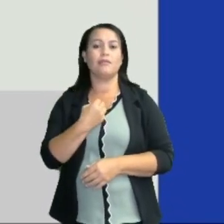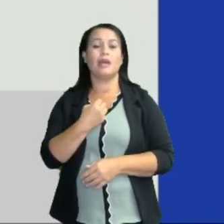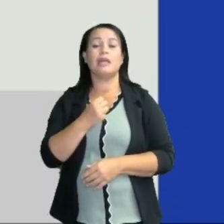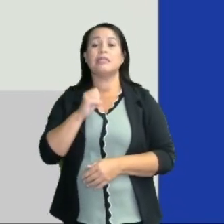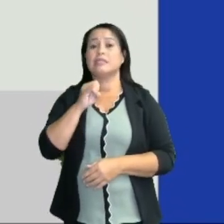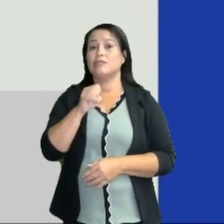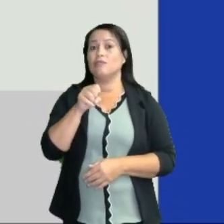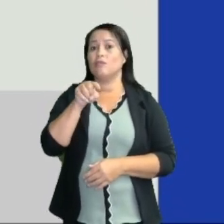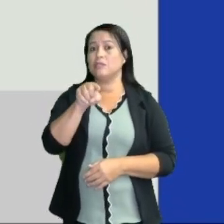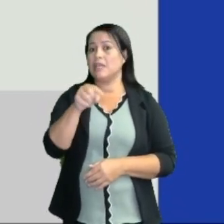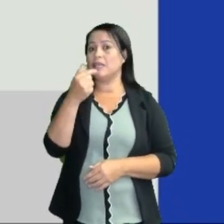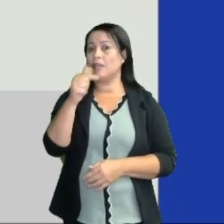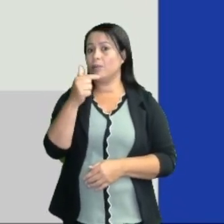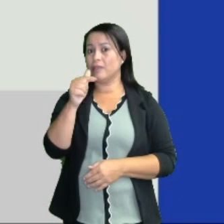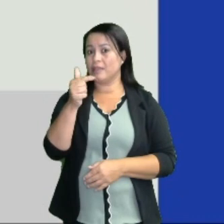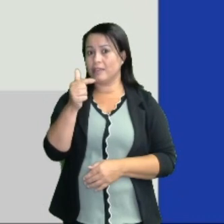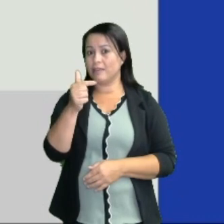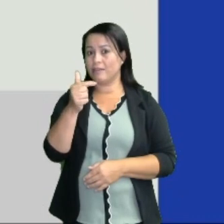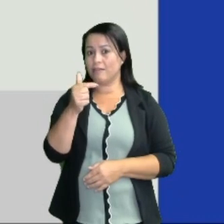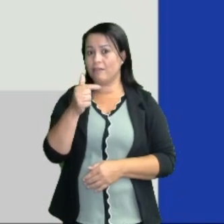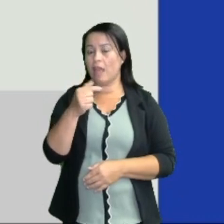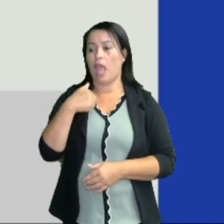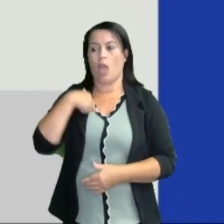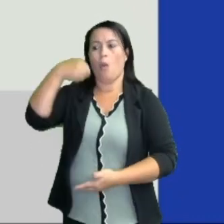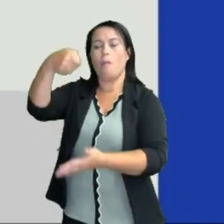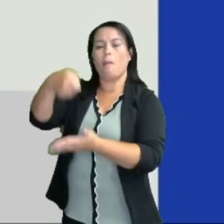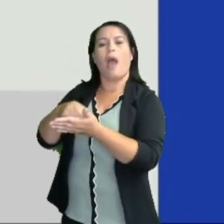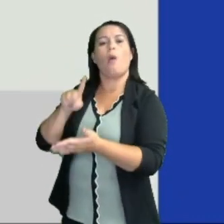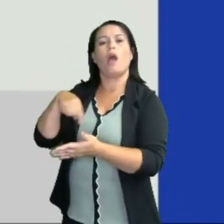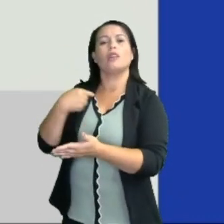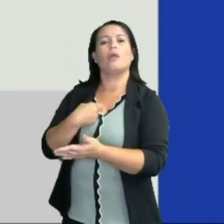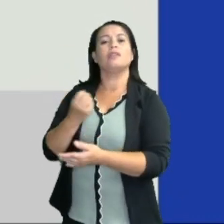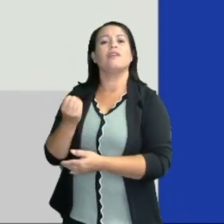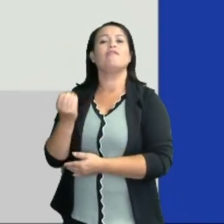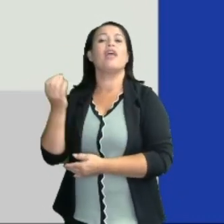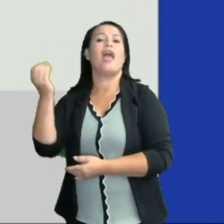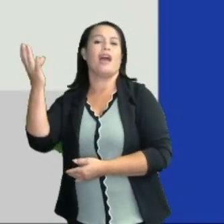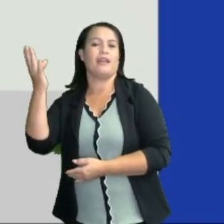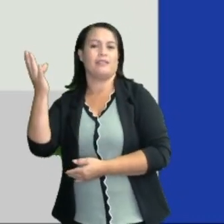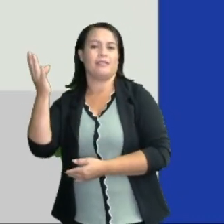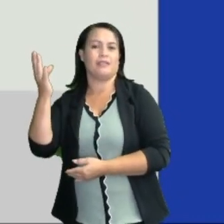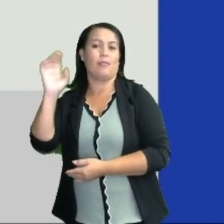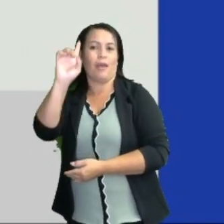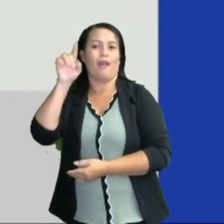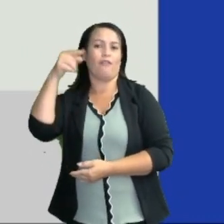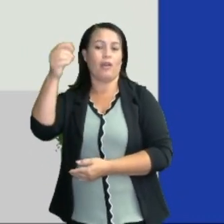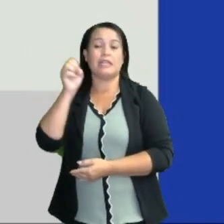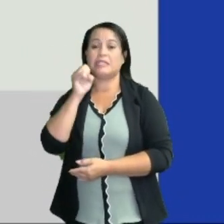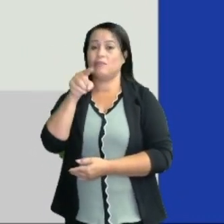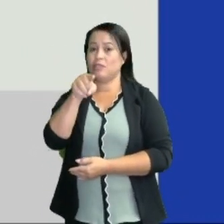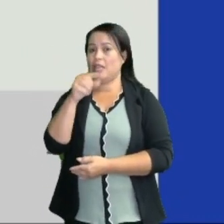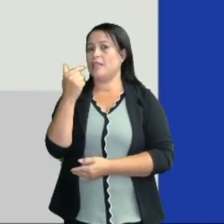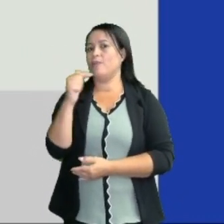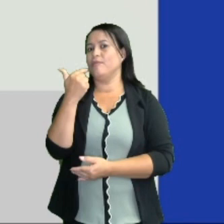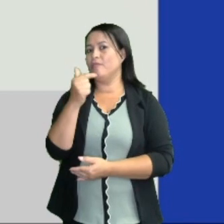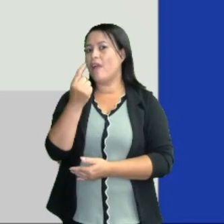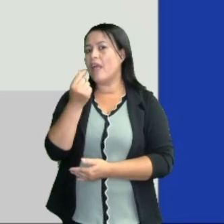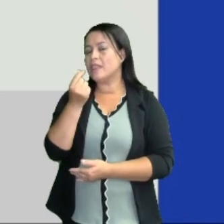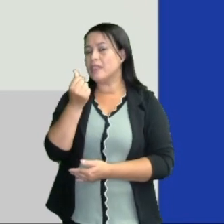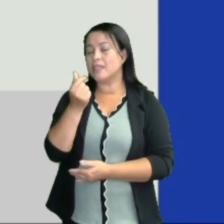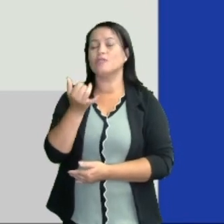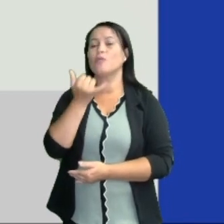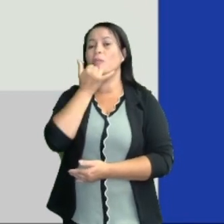Se você não tiver dinheiro, eu banco nossa viagem ao exterior, tá? Essa última frase. Se você não tiver dinheiro em